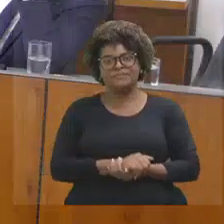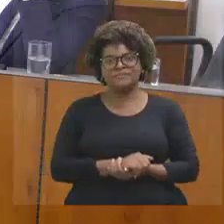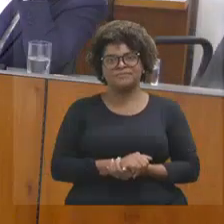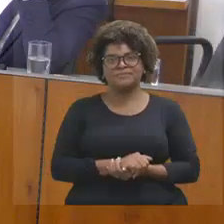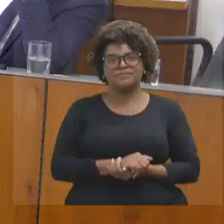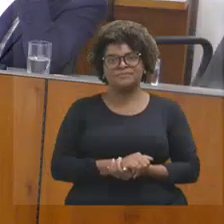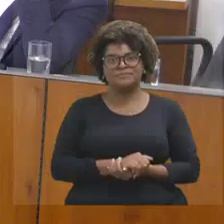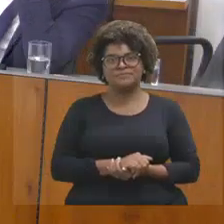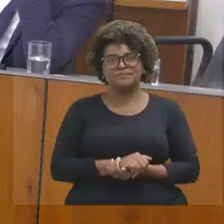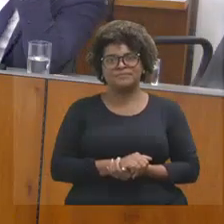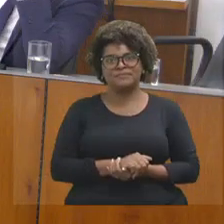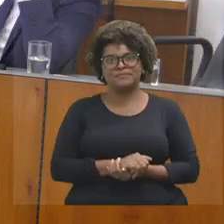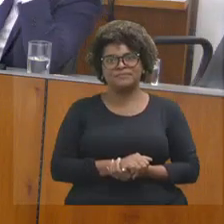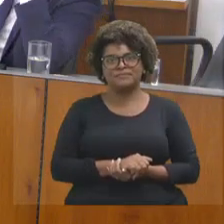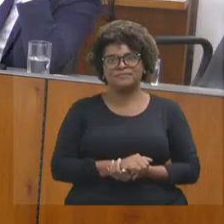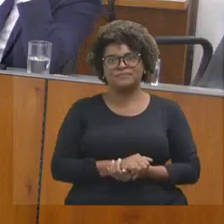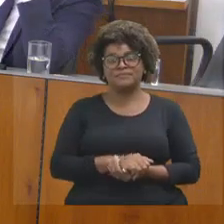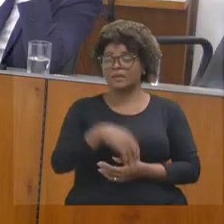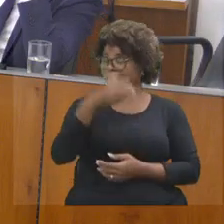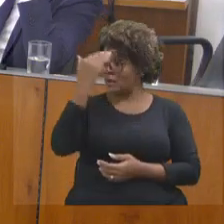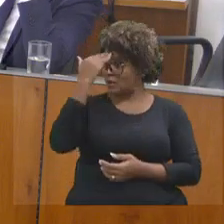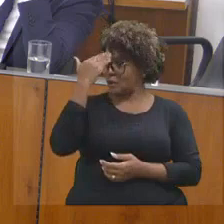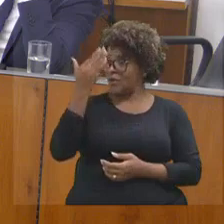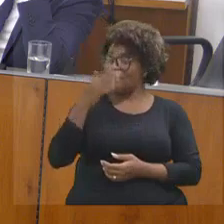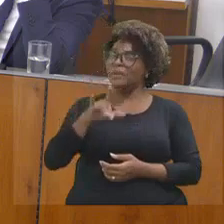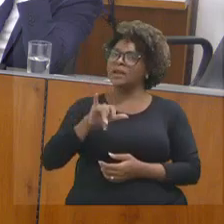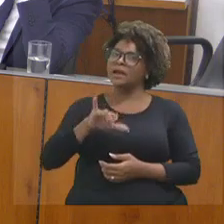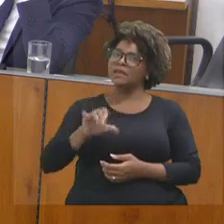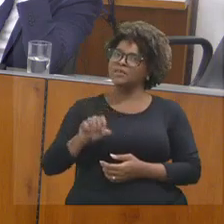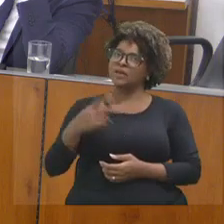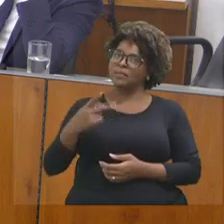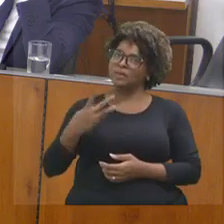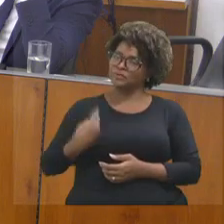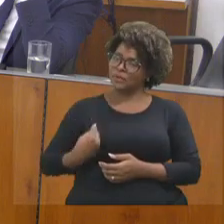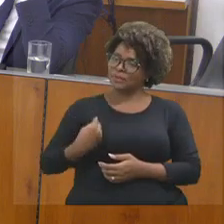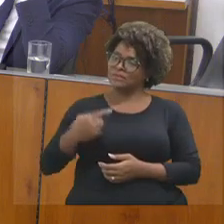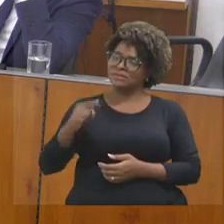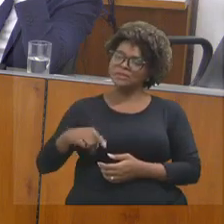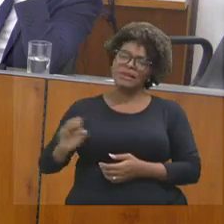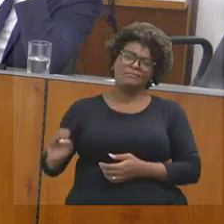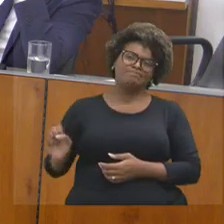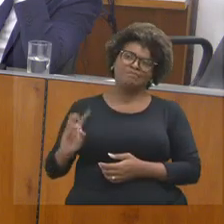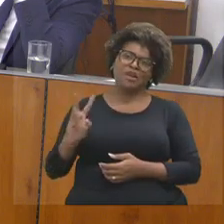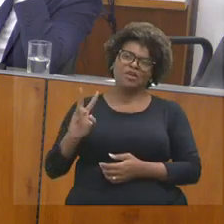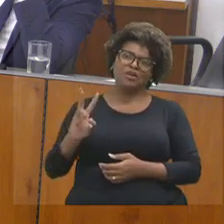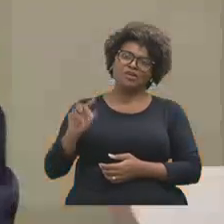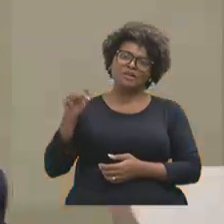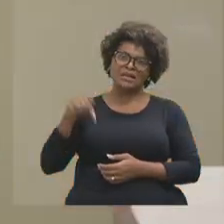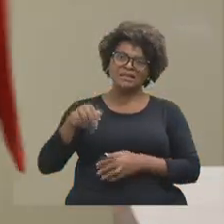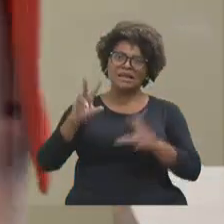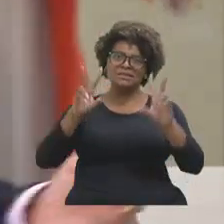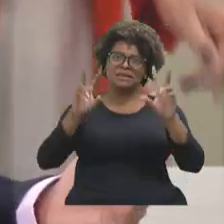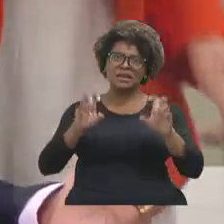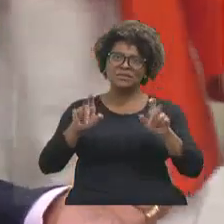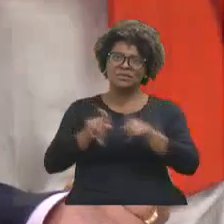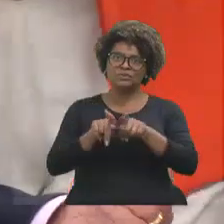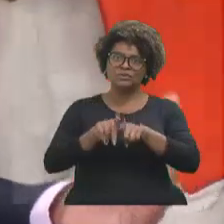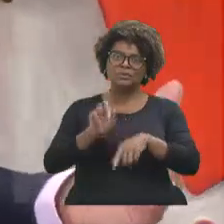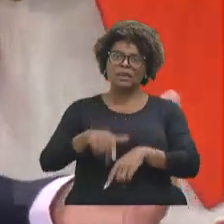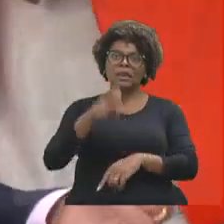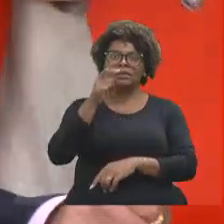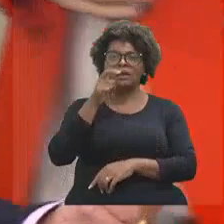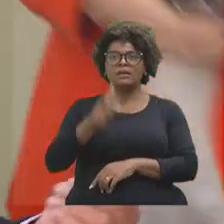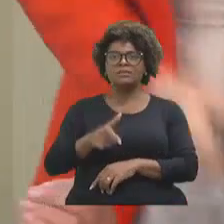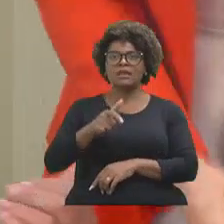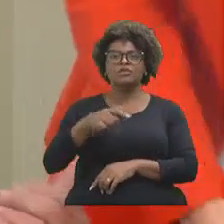Obrigado Fábio eu acho que a sua presença aqui está sendo tão valiosa e como esse assunto também interessa ao Deputado